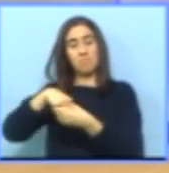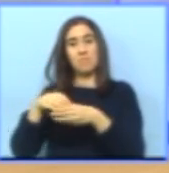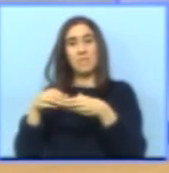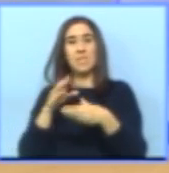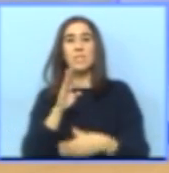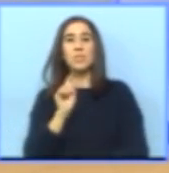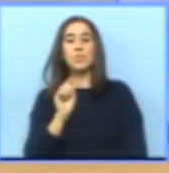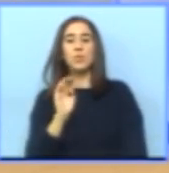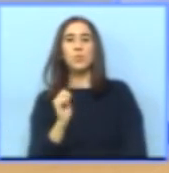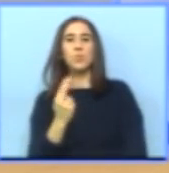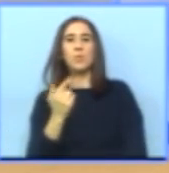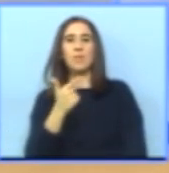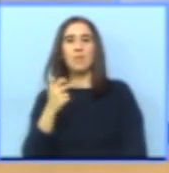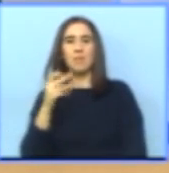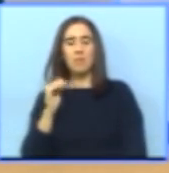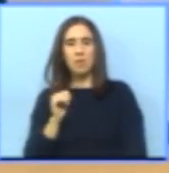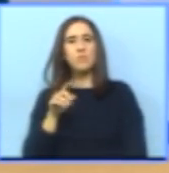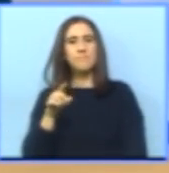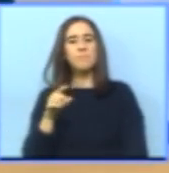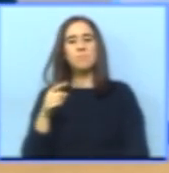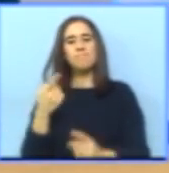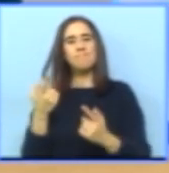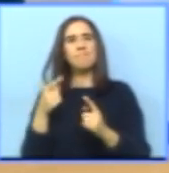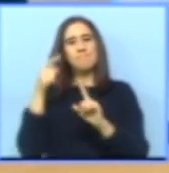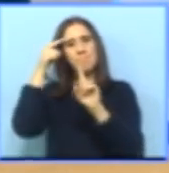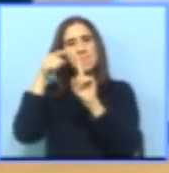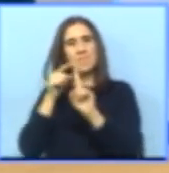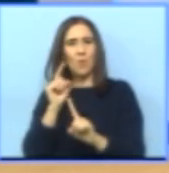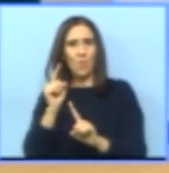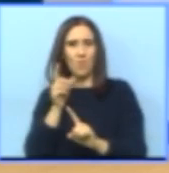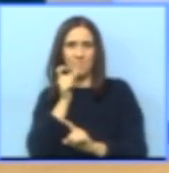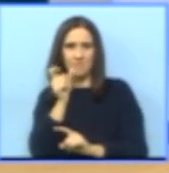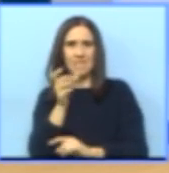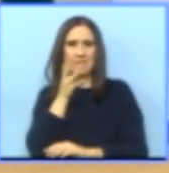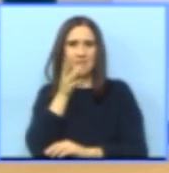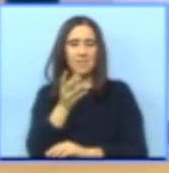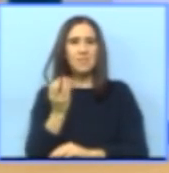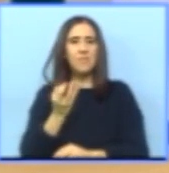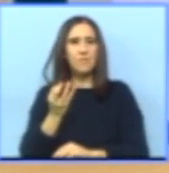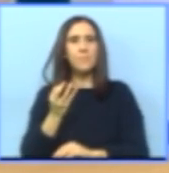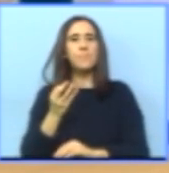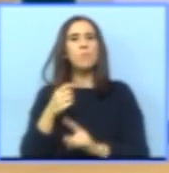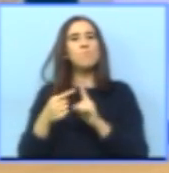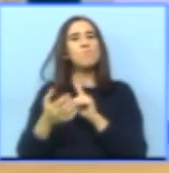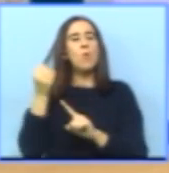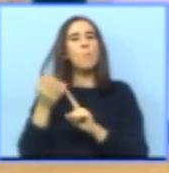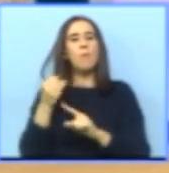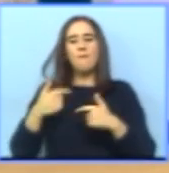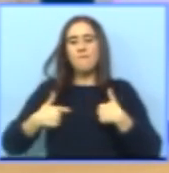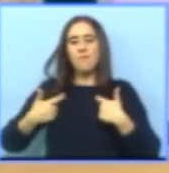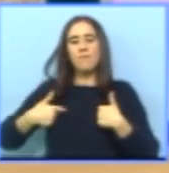e, portanto, é uma missão, no sentido genérico do termo, de algum modo coroada de êxito, que eles